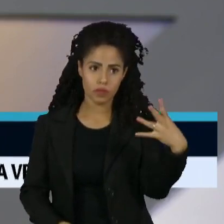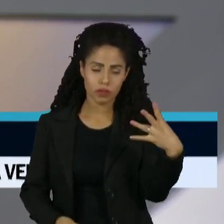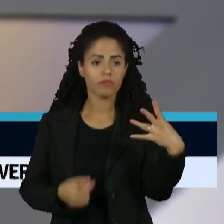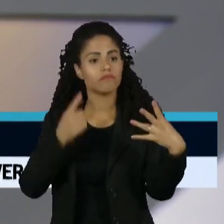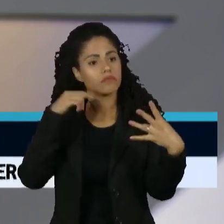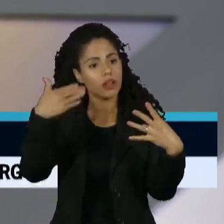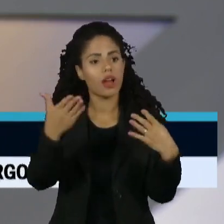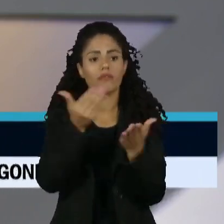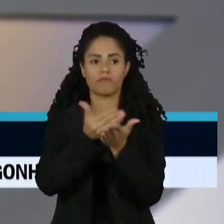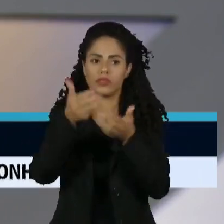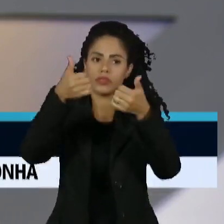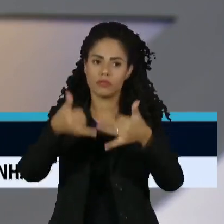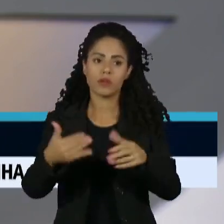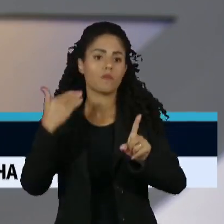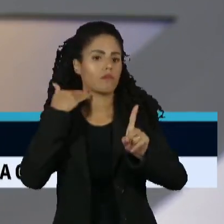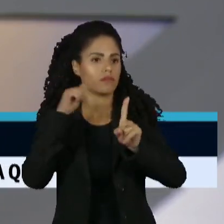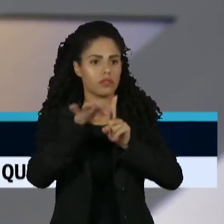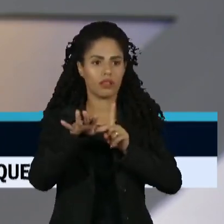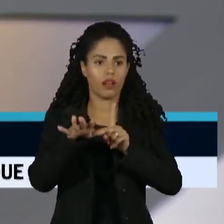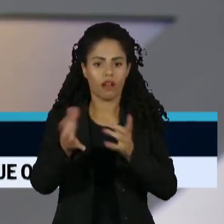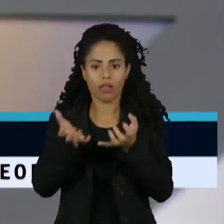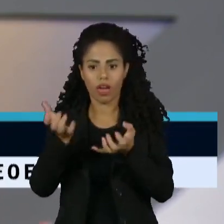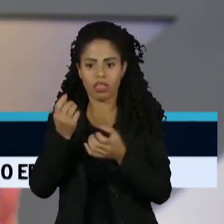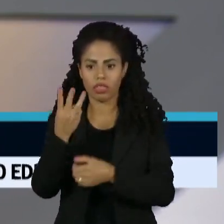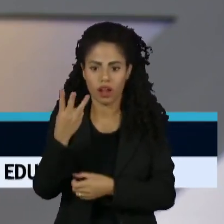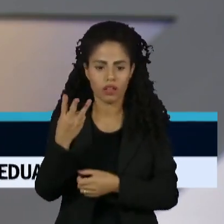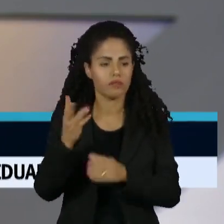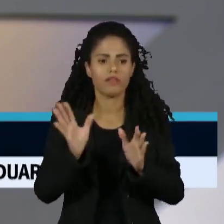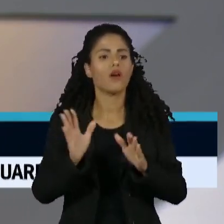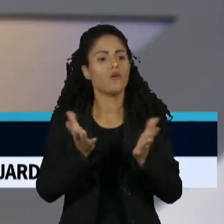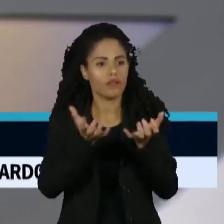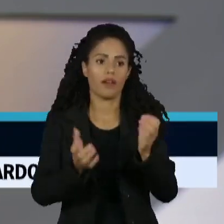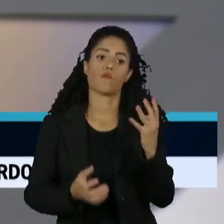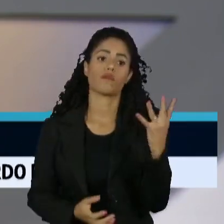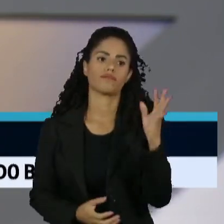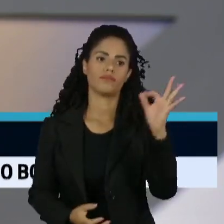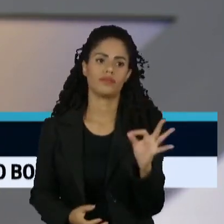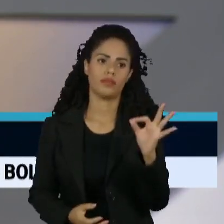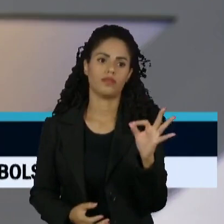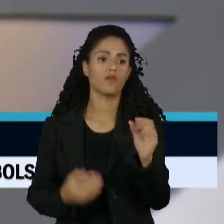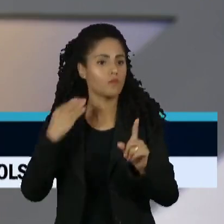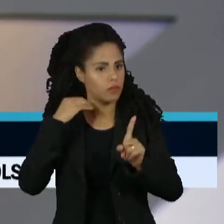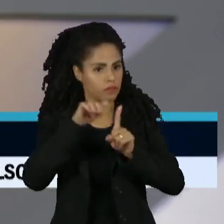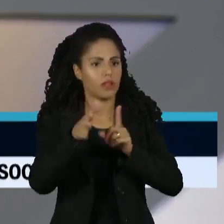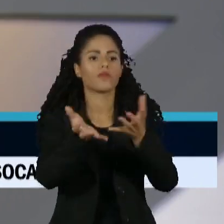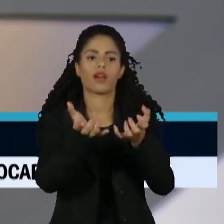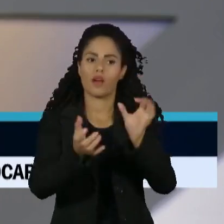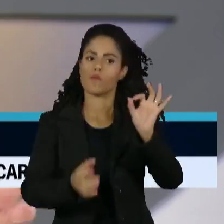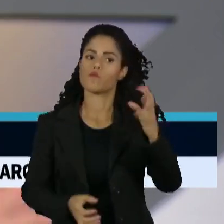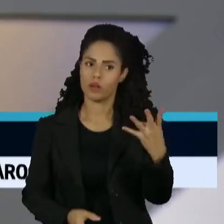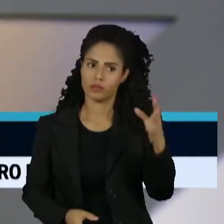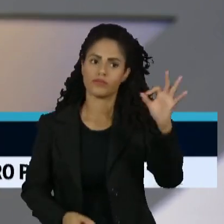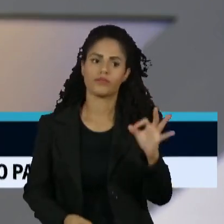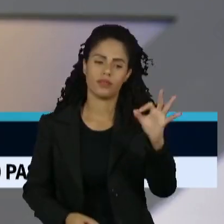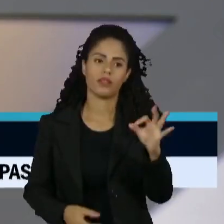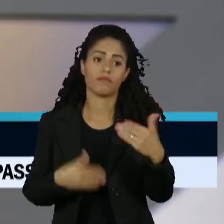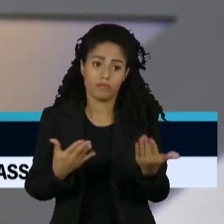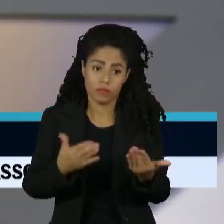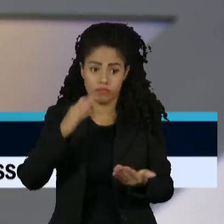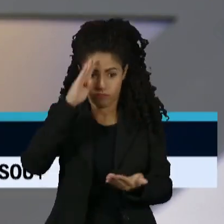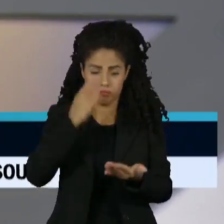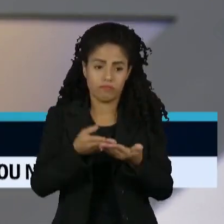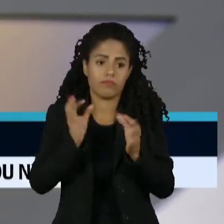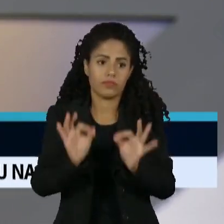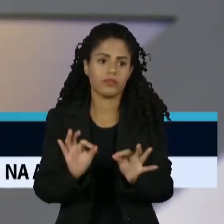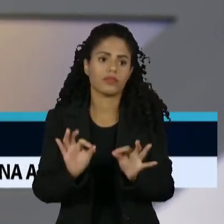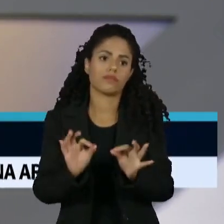falando no começo, porque o Banco Central não está mirando em 3, então ninguém é bobo o suficiente para falar, se o Banco Central não está mirando, por que, que eu vou acreditar